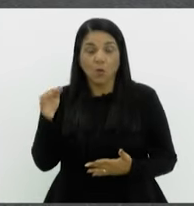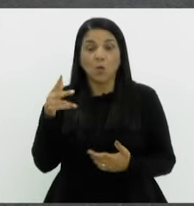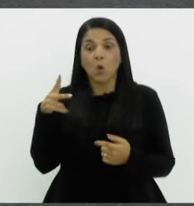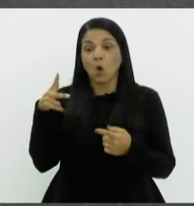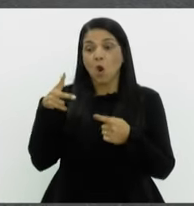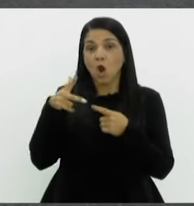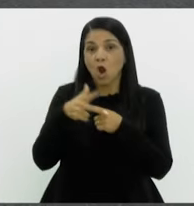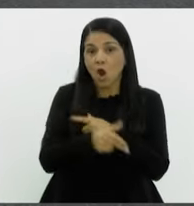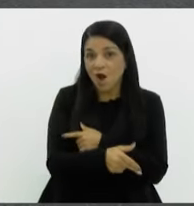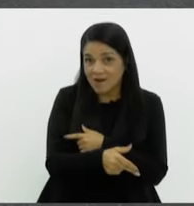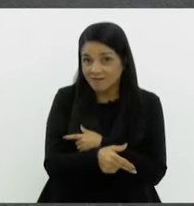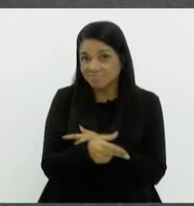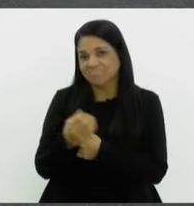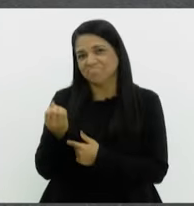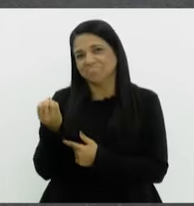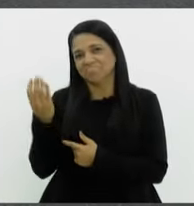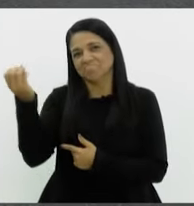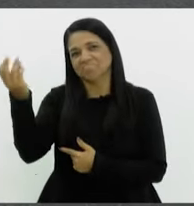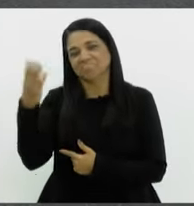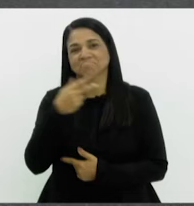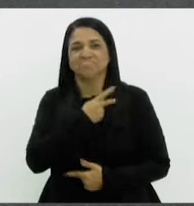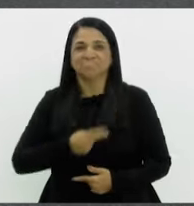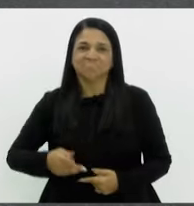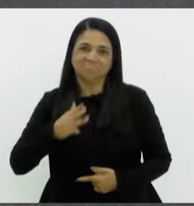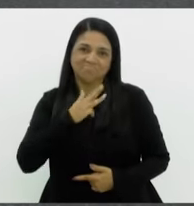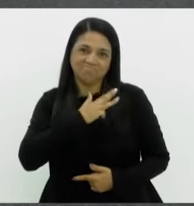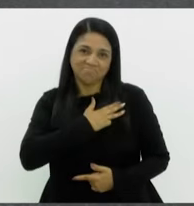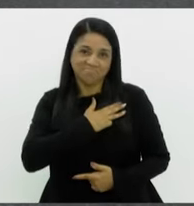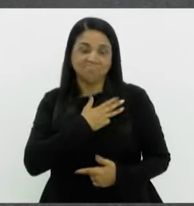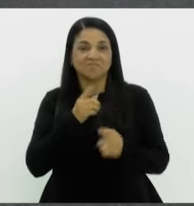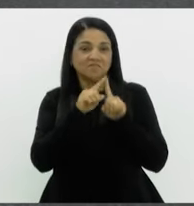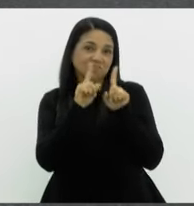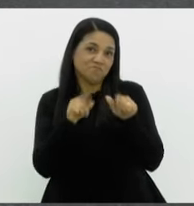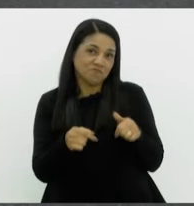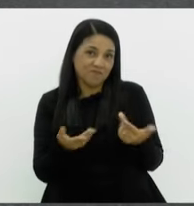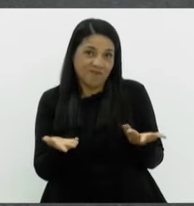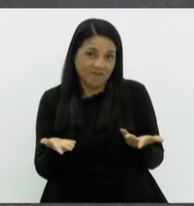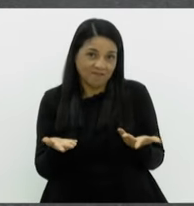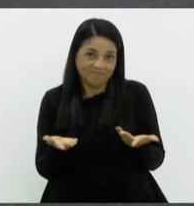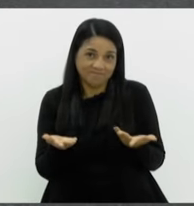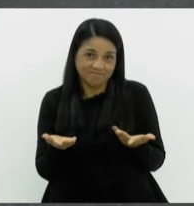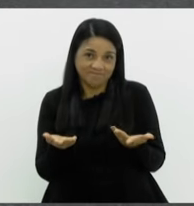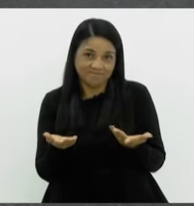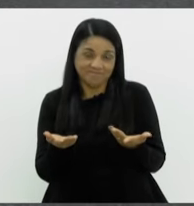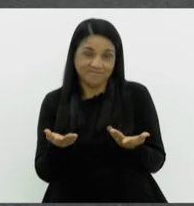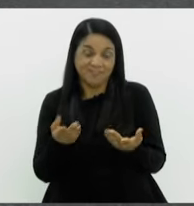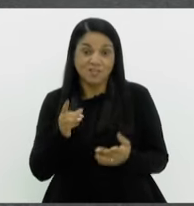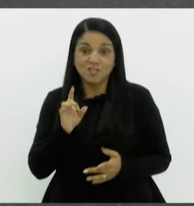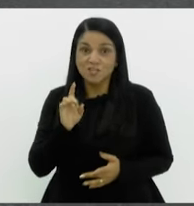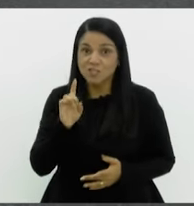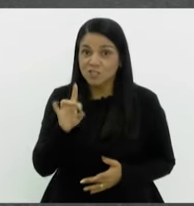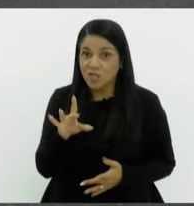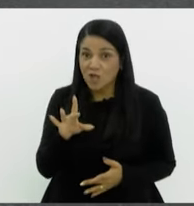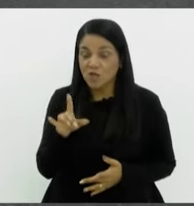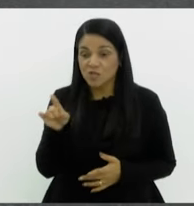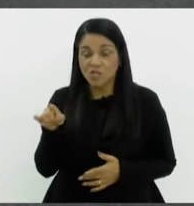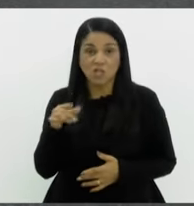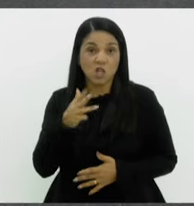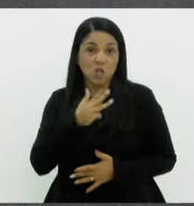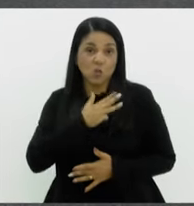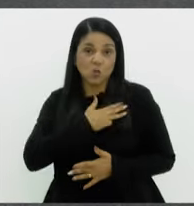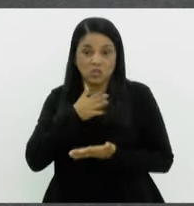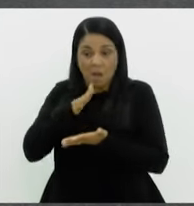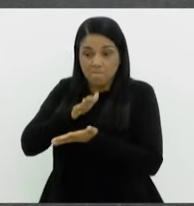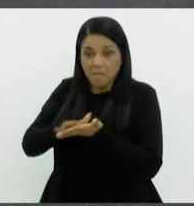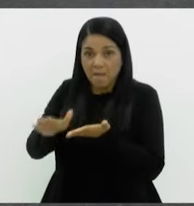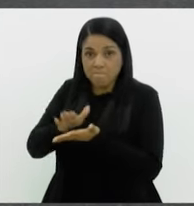viagens, tá, do presidente Lula, dos funcionários dele, para que, de repente, só o que o Lula gastou de viagem até hoje já